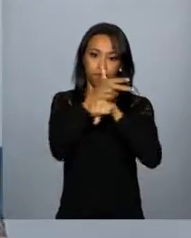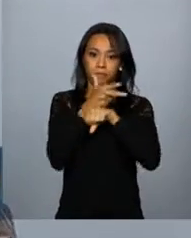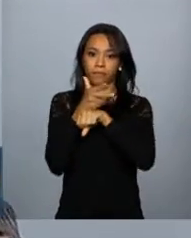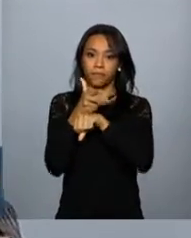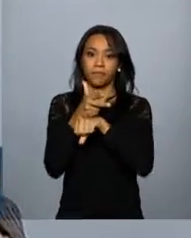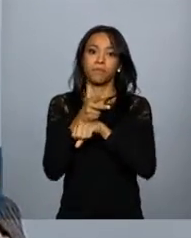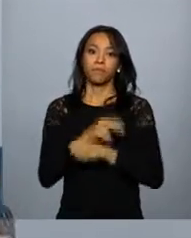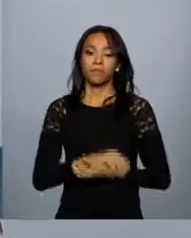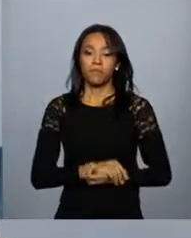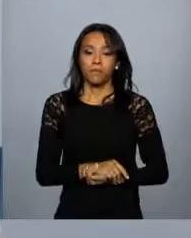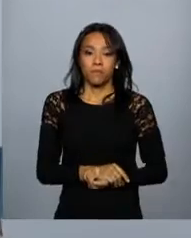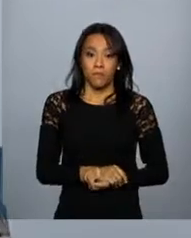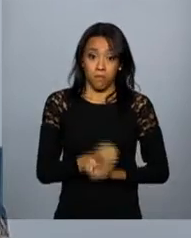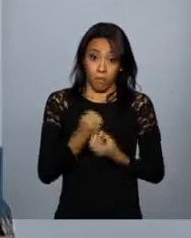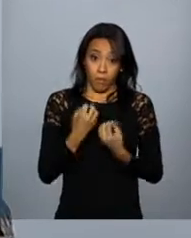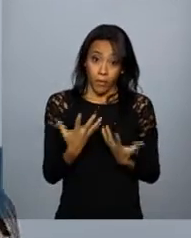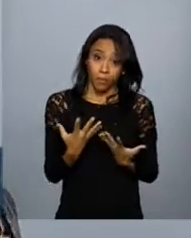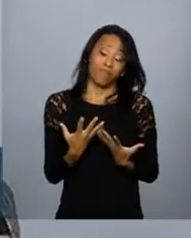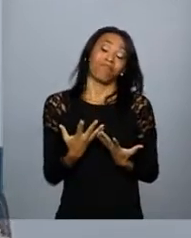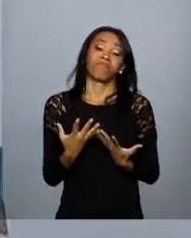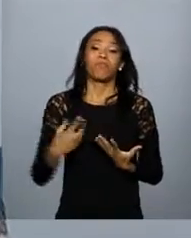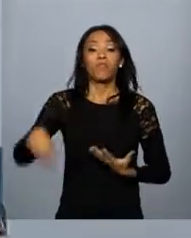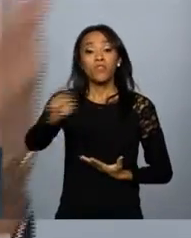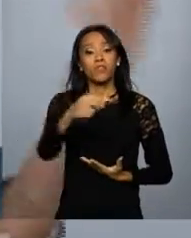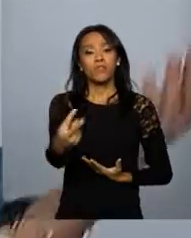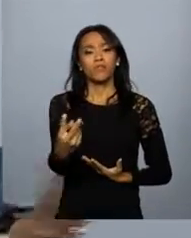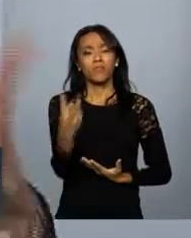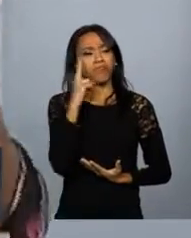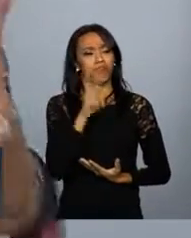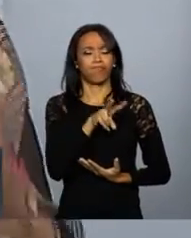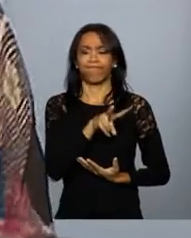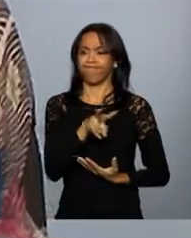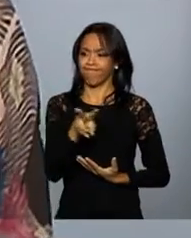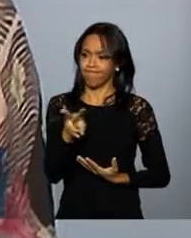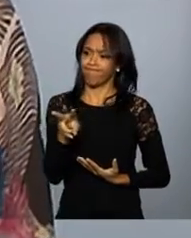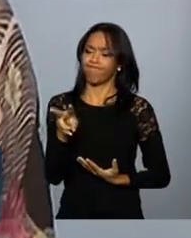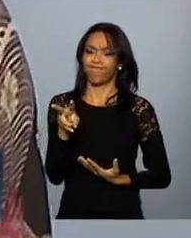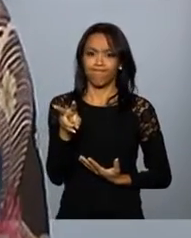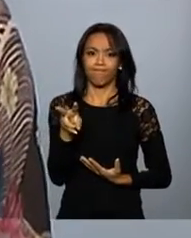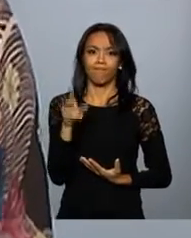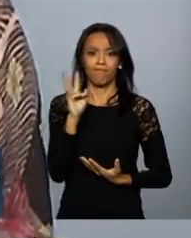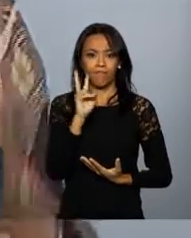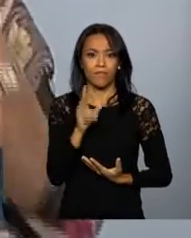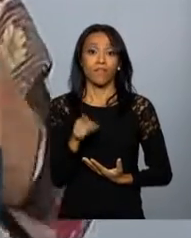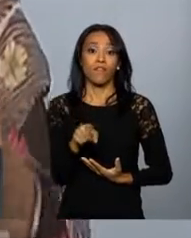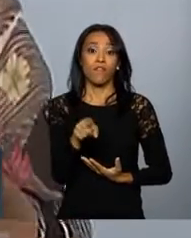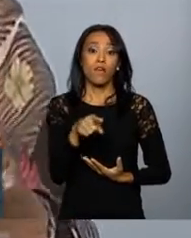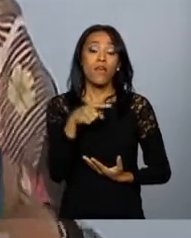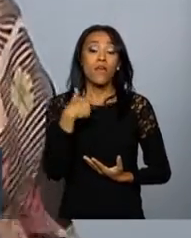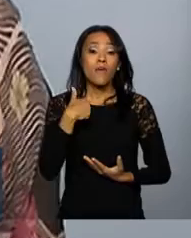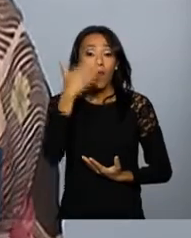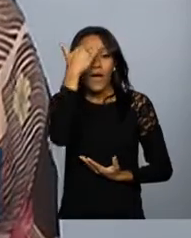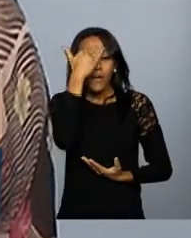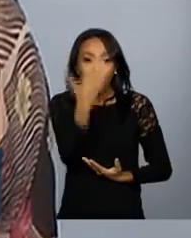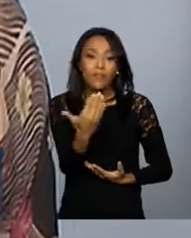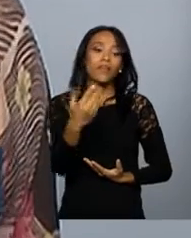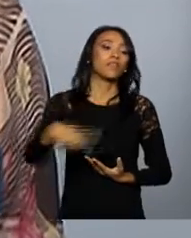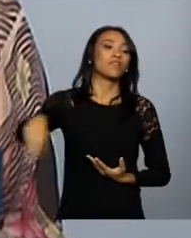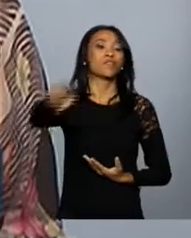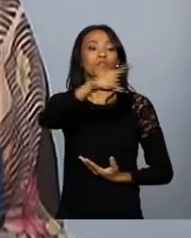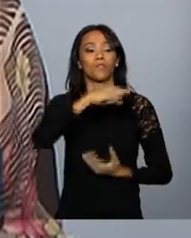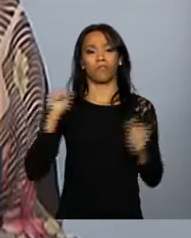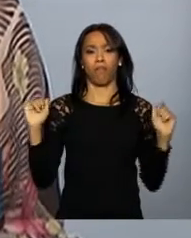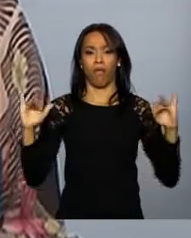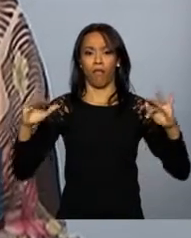cinegrafistas. Bom, gente, vocês estão vendo, vocês acompanharam aqui, agradeço a atenção de